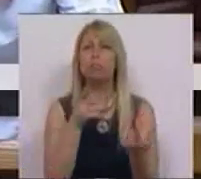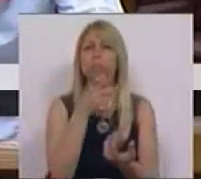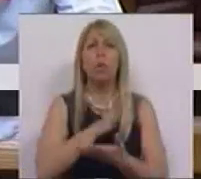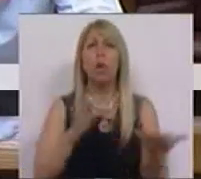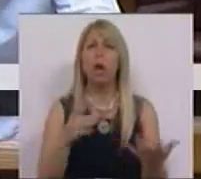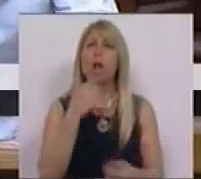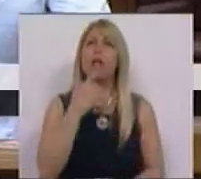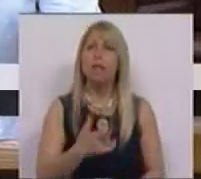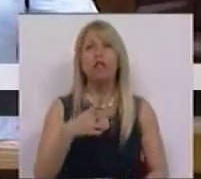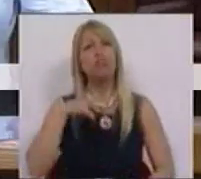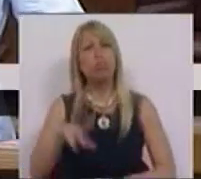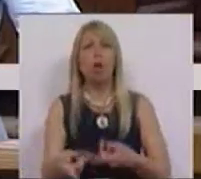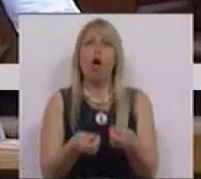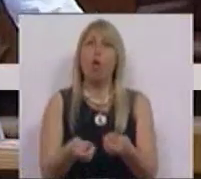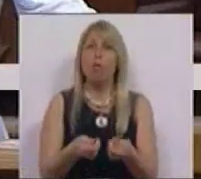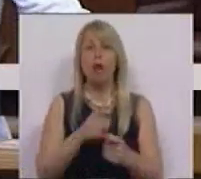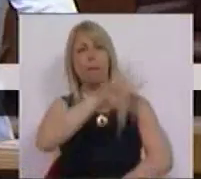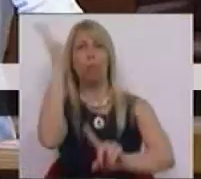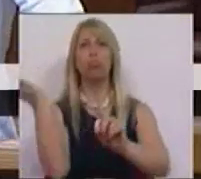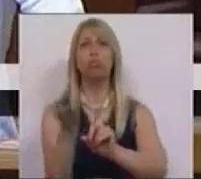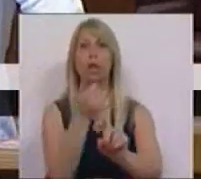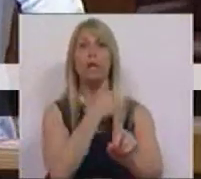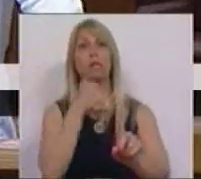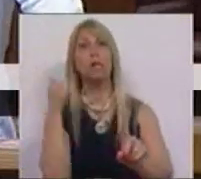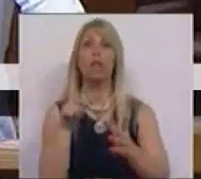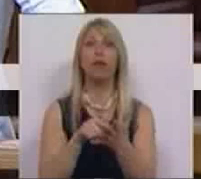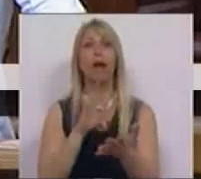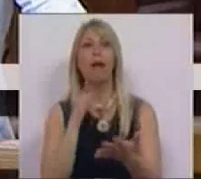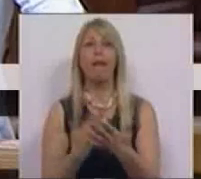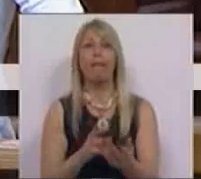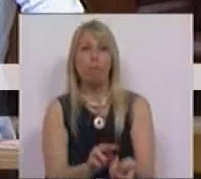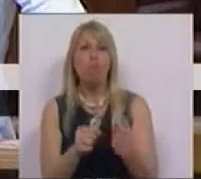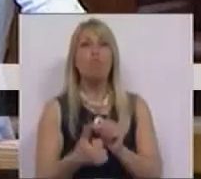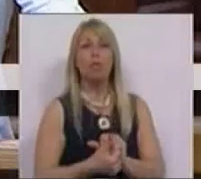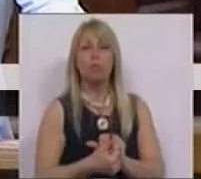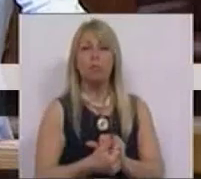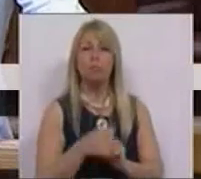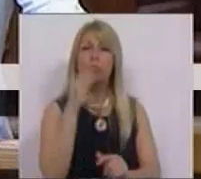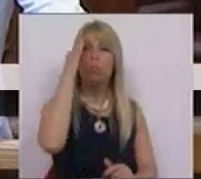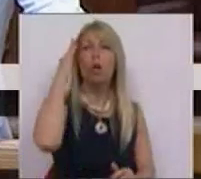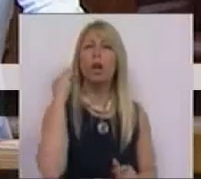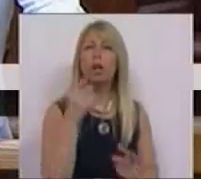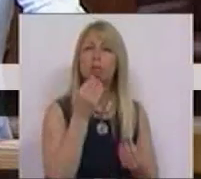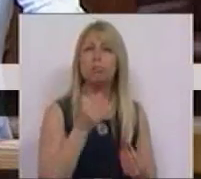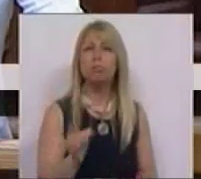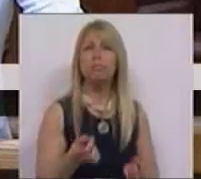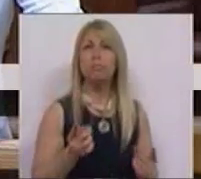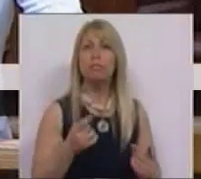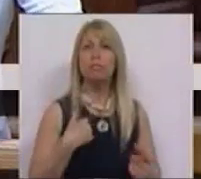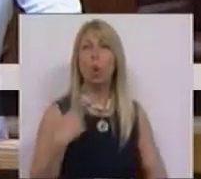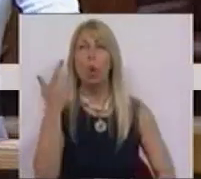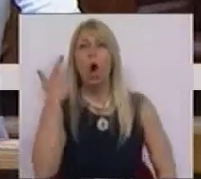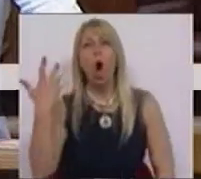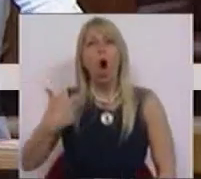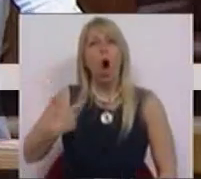para punir, para sacrificar e para redimir. Moralismo sinistro este, de quem se orgulha da cultura de excelência